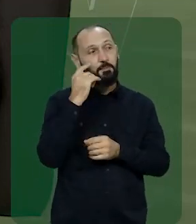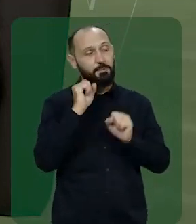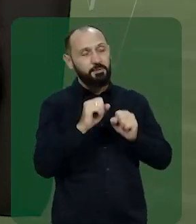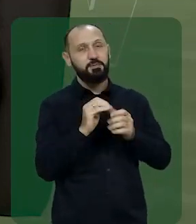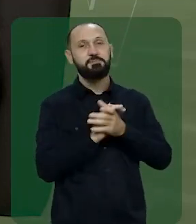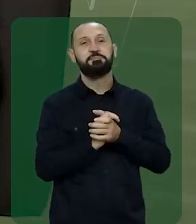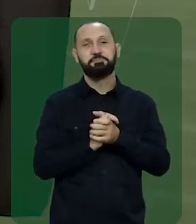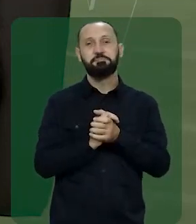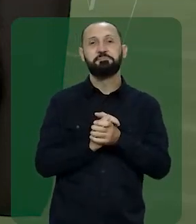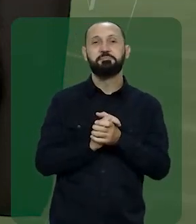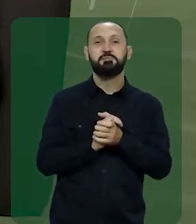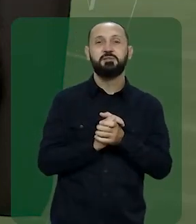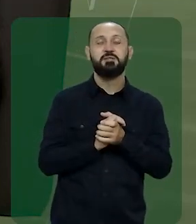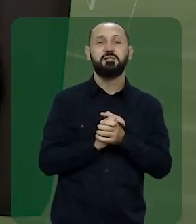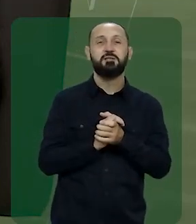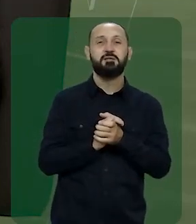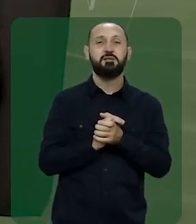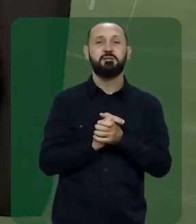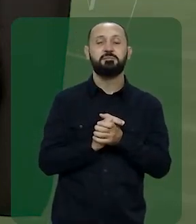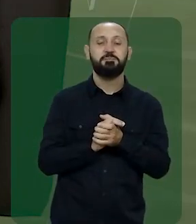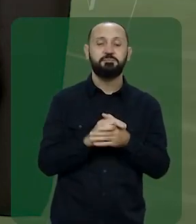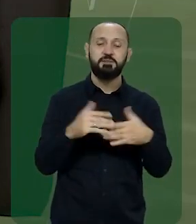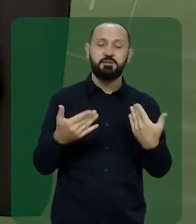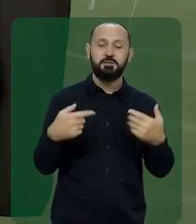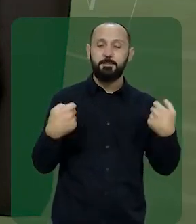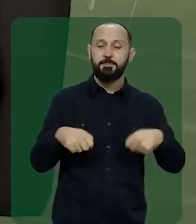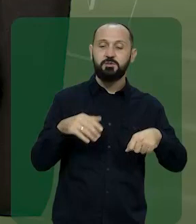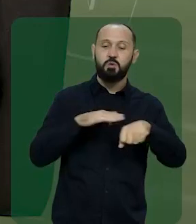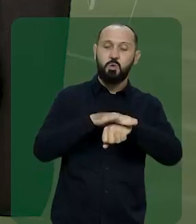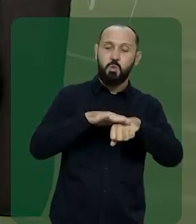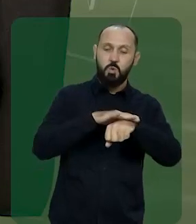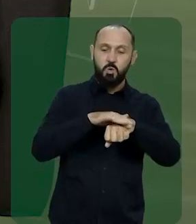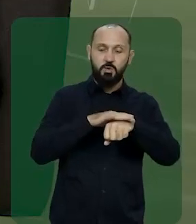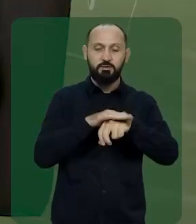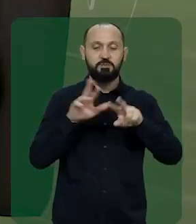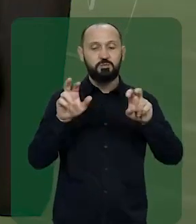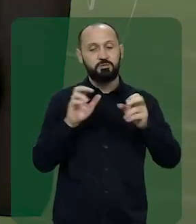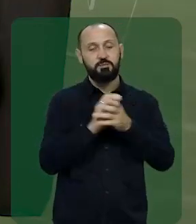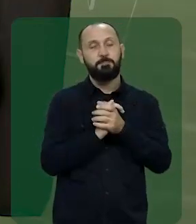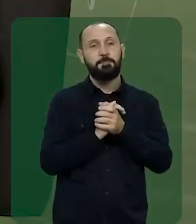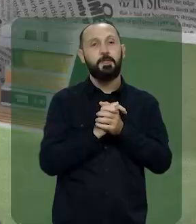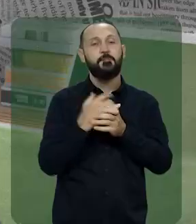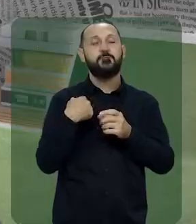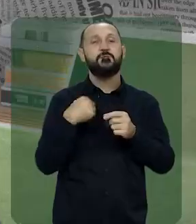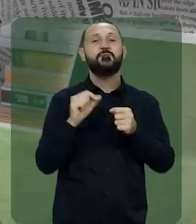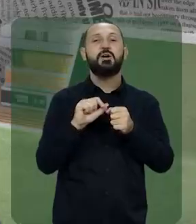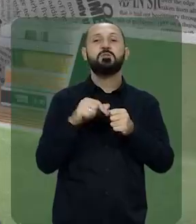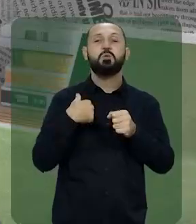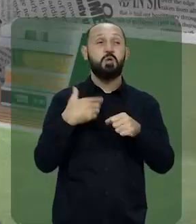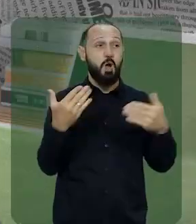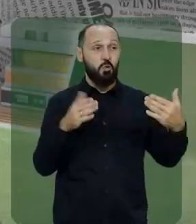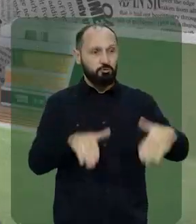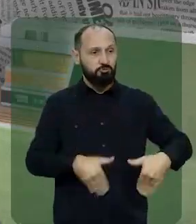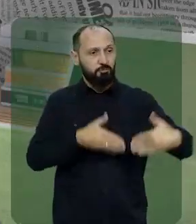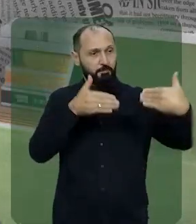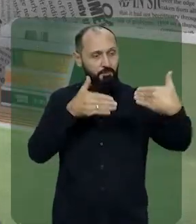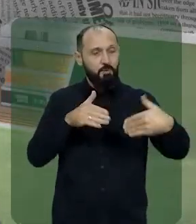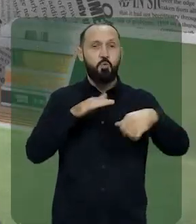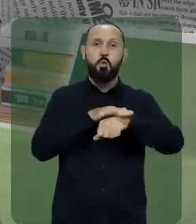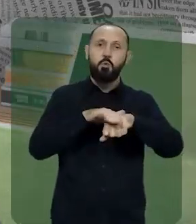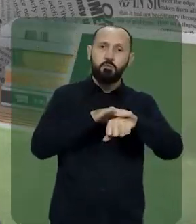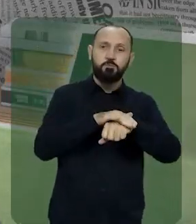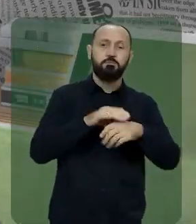o Estatuto do Idoso, né? E o Estatuto da Pessoa Idosa. Mudou, né, o termo. Depois eu quero falar sobre isso, se for possível.